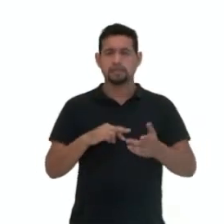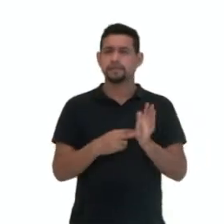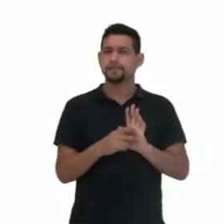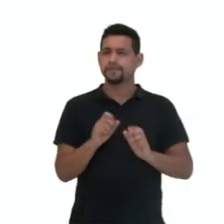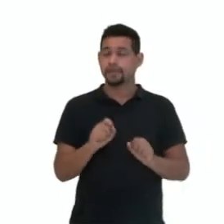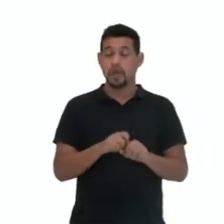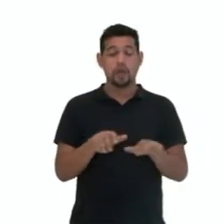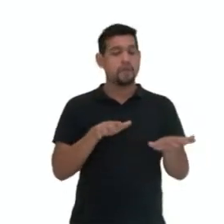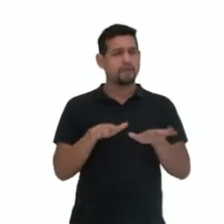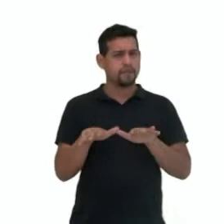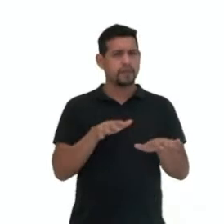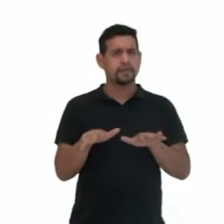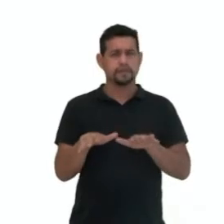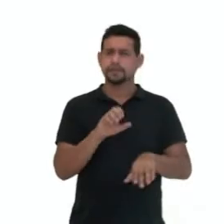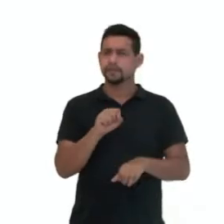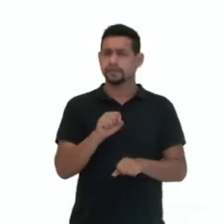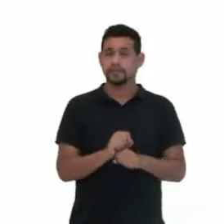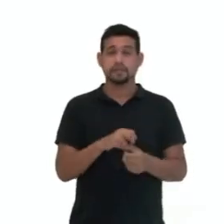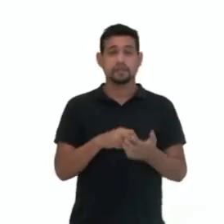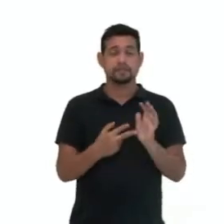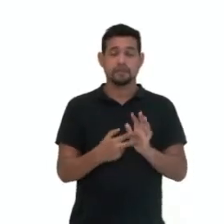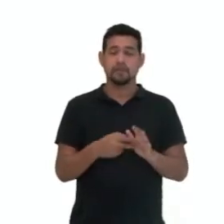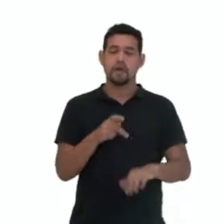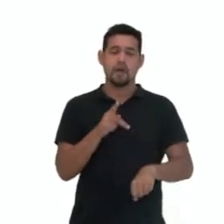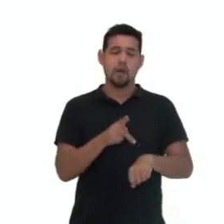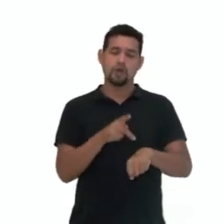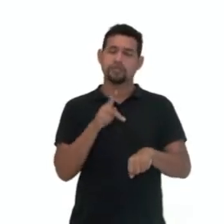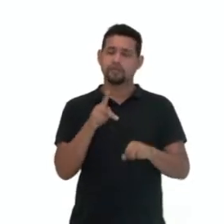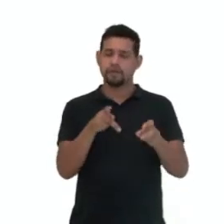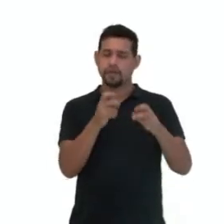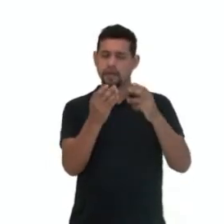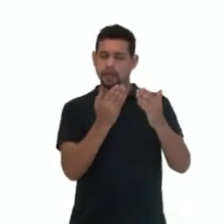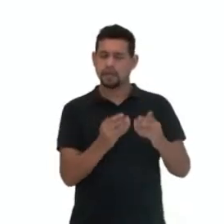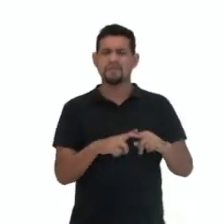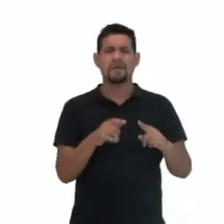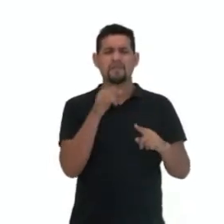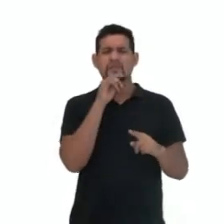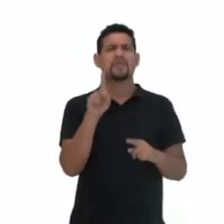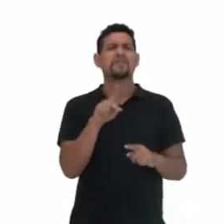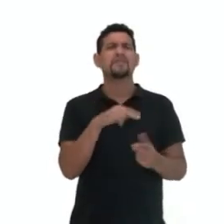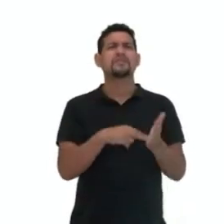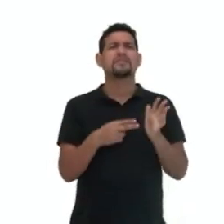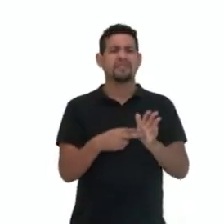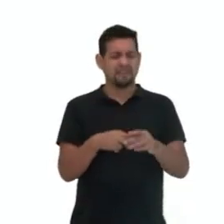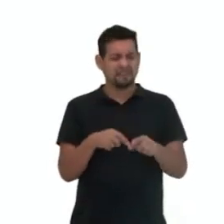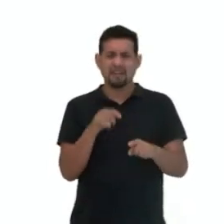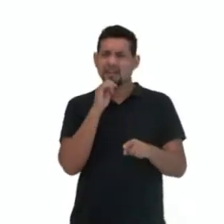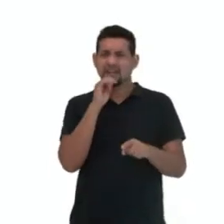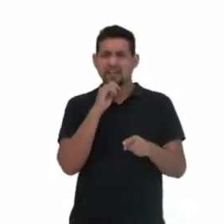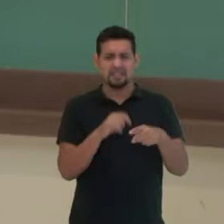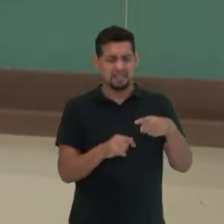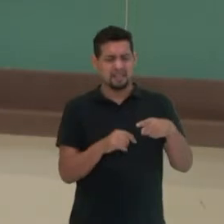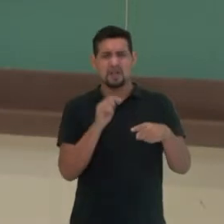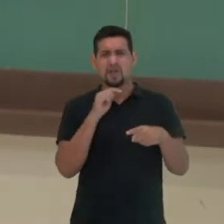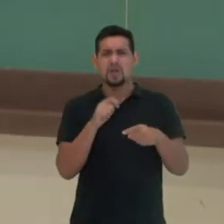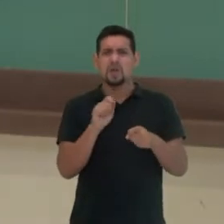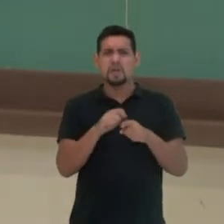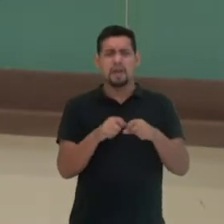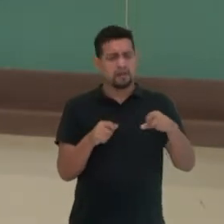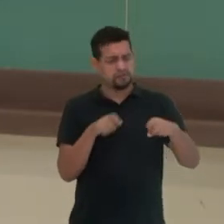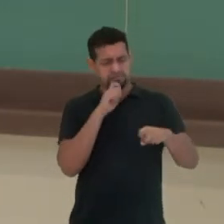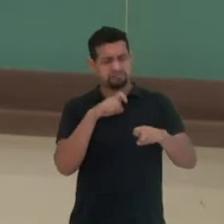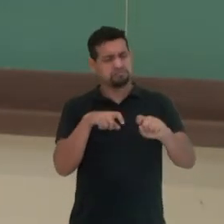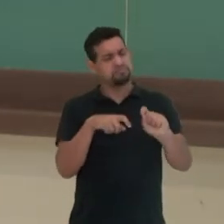ser movimentado. No caso aqui, uma rocha que nós estamos vendo. Professora, mas aí embaixo o que é? O ponto de apoio, né? É o ponto de